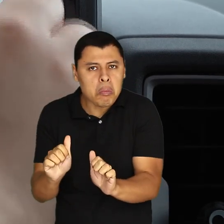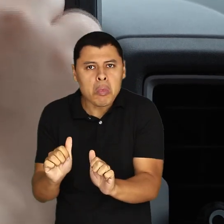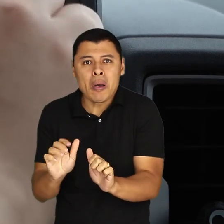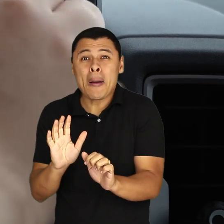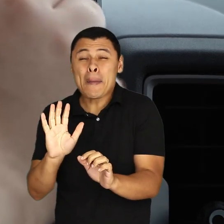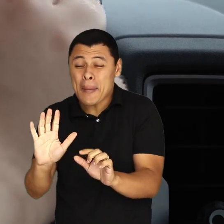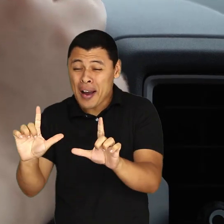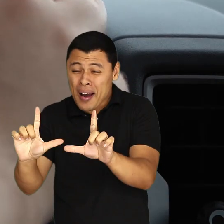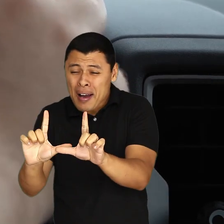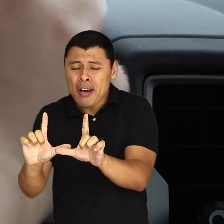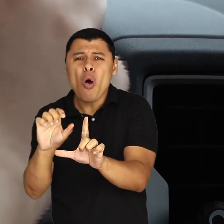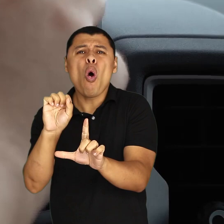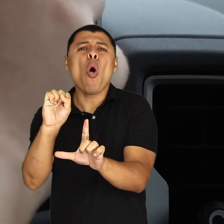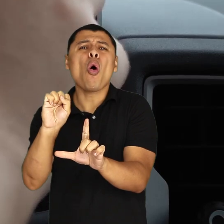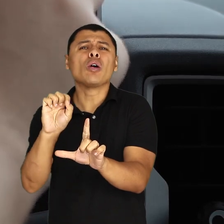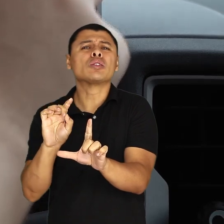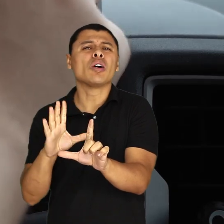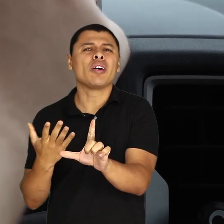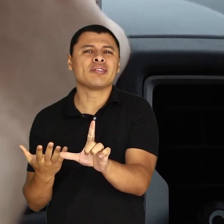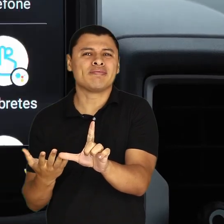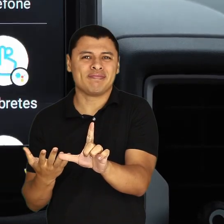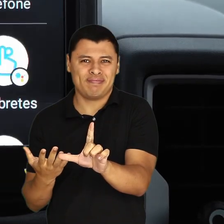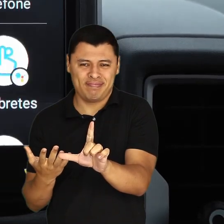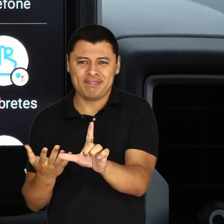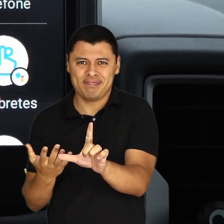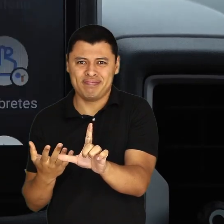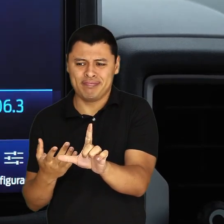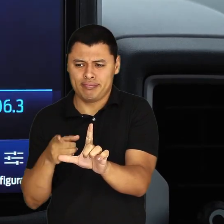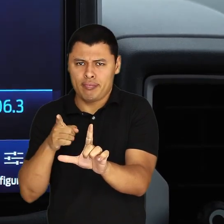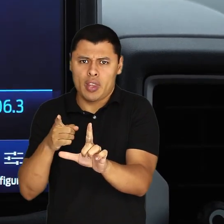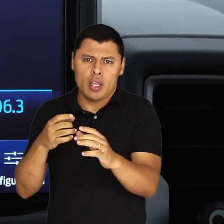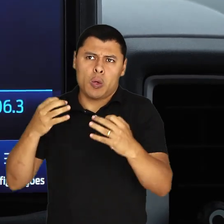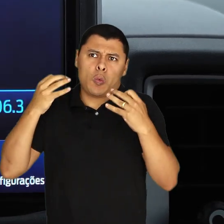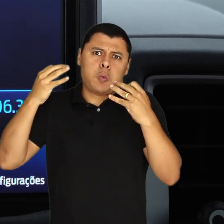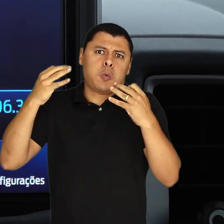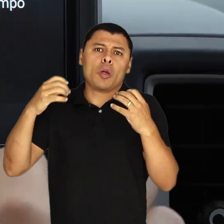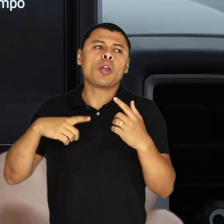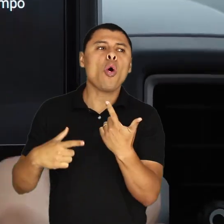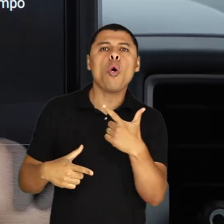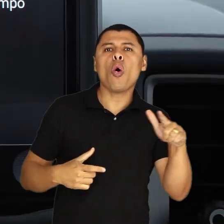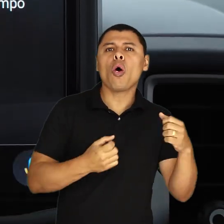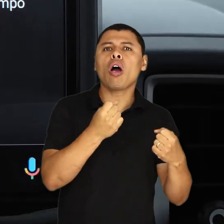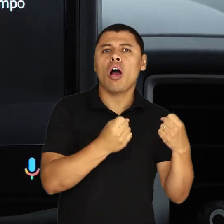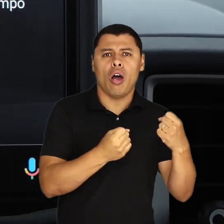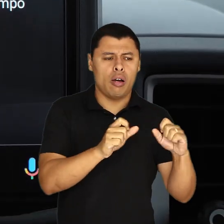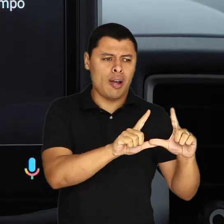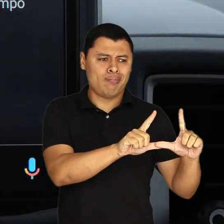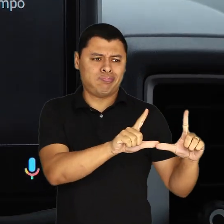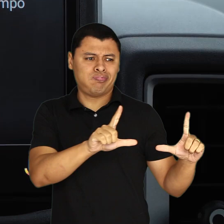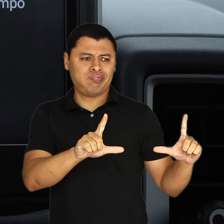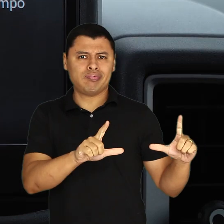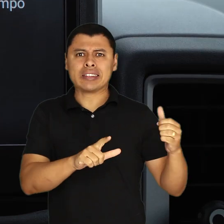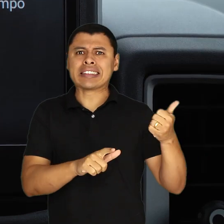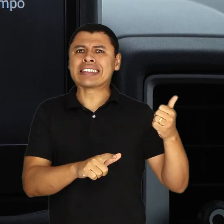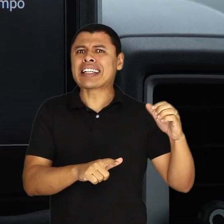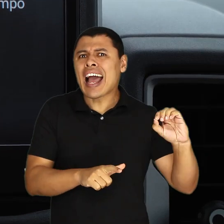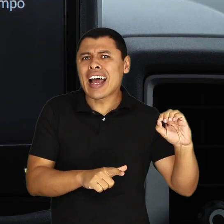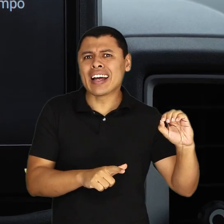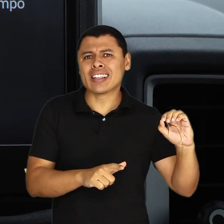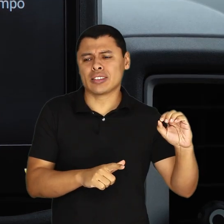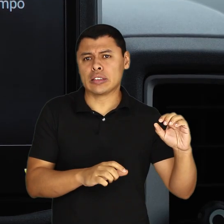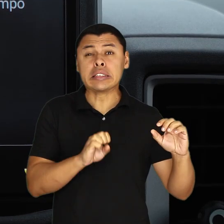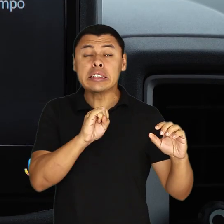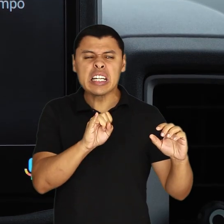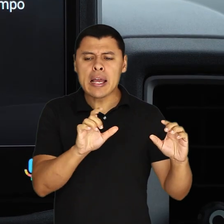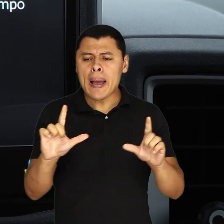de 8 polegadas, né? Nesse segmento, no mesmo segmento abaixo, a gente já tem o Nios entrando aí com 10 polegadas. Acho que 9